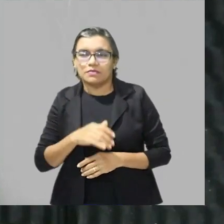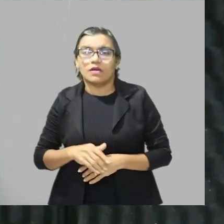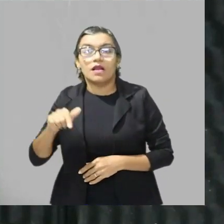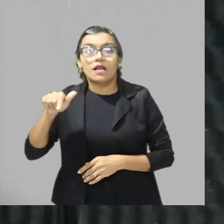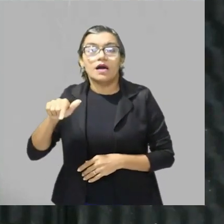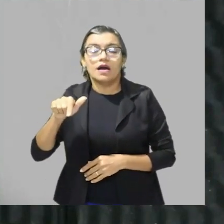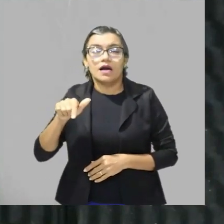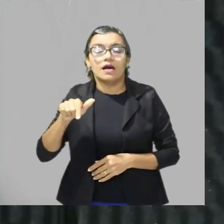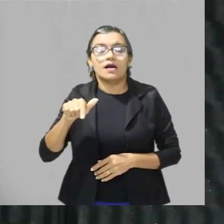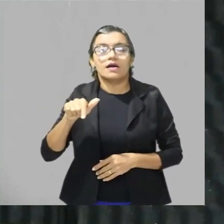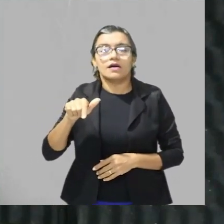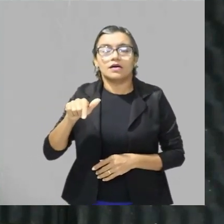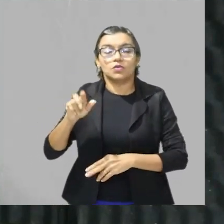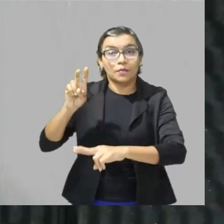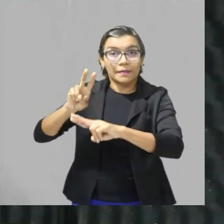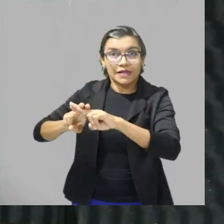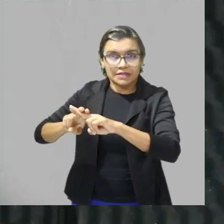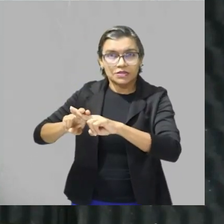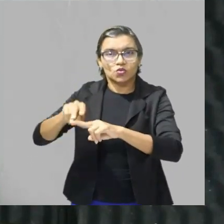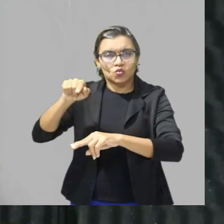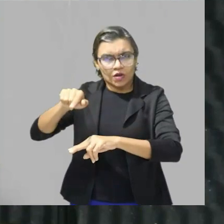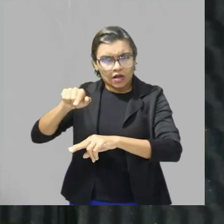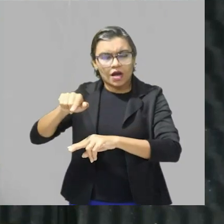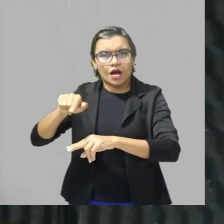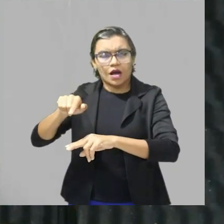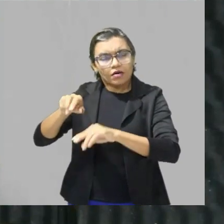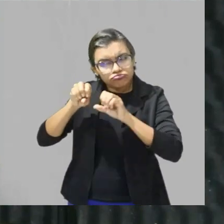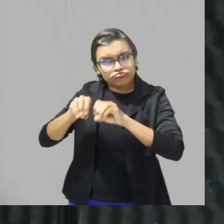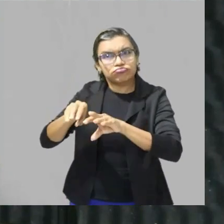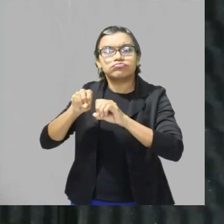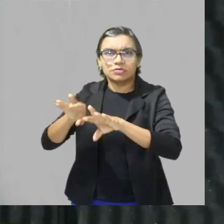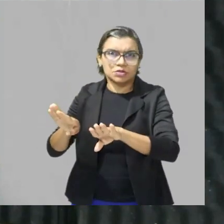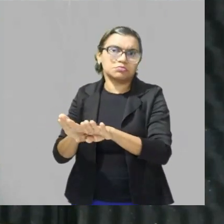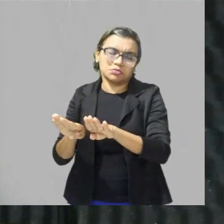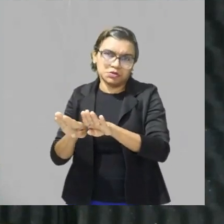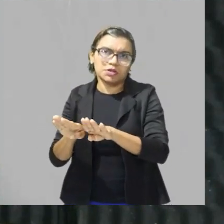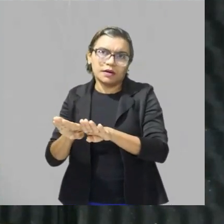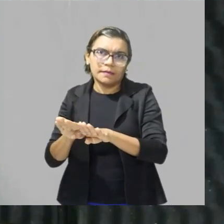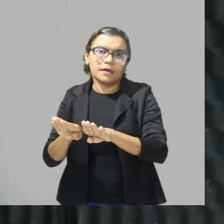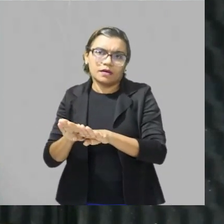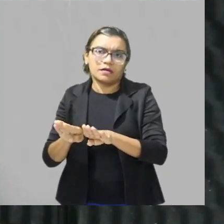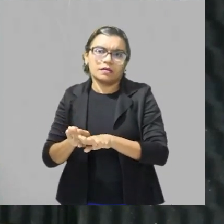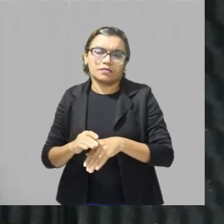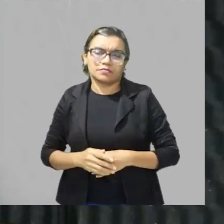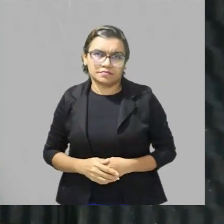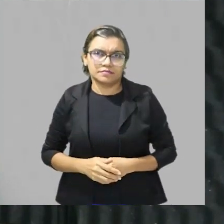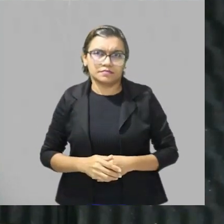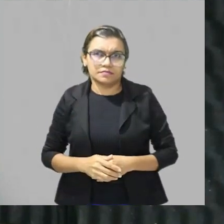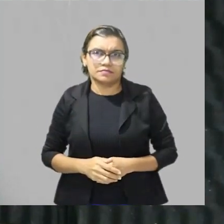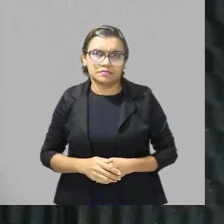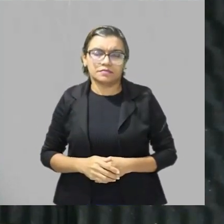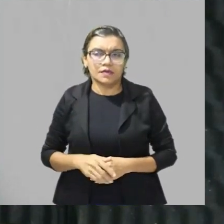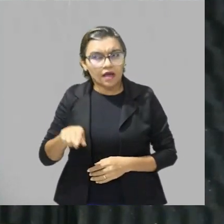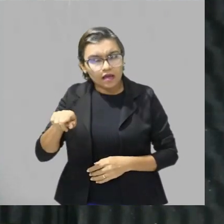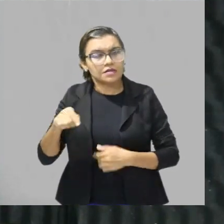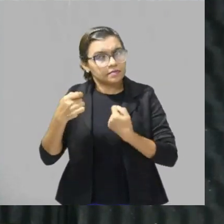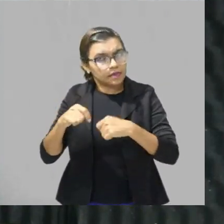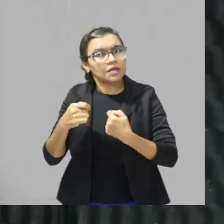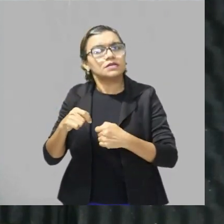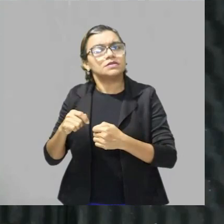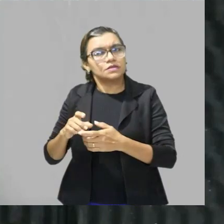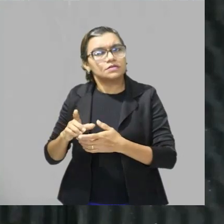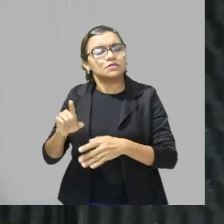presídio né levando a possibilidade de conhecimento aqueles que são privados de liberdade para alguma razão essa privação de liberdade também